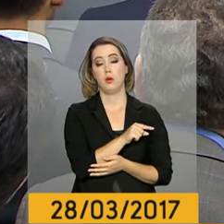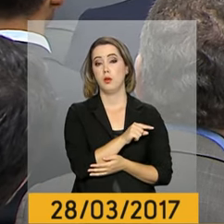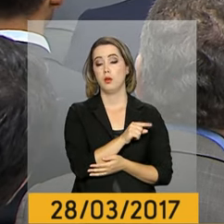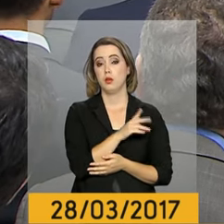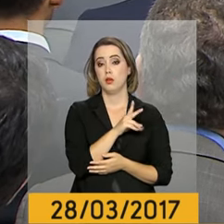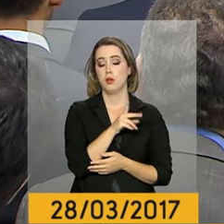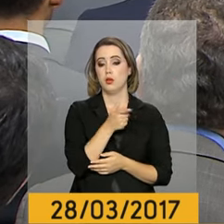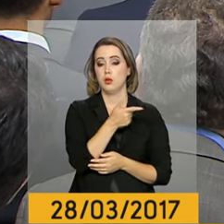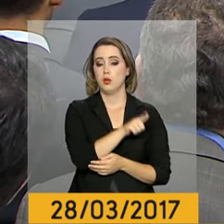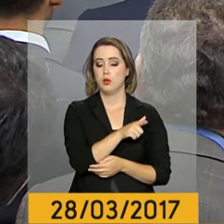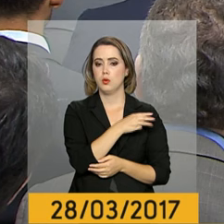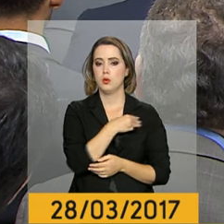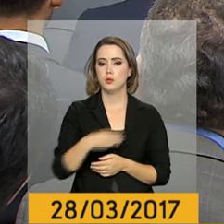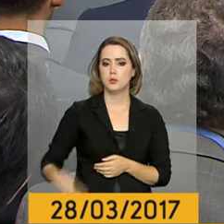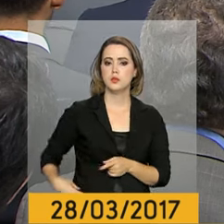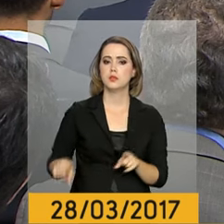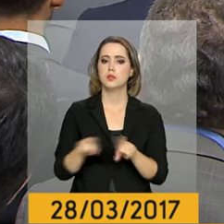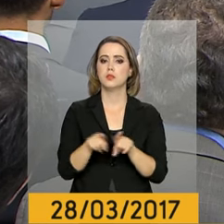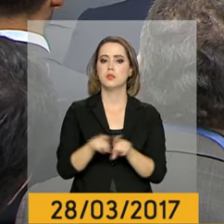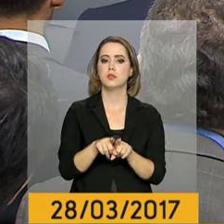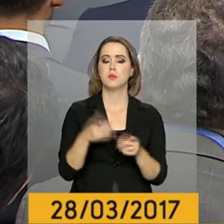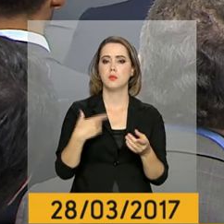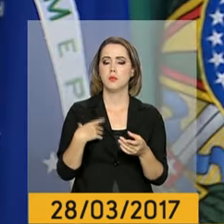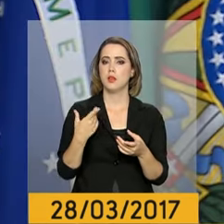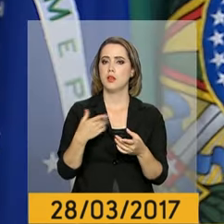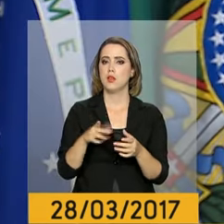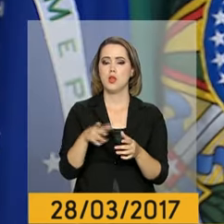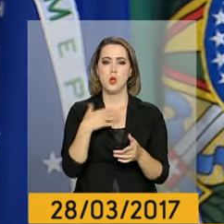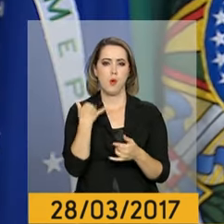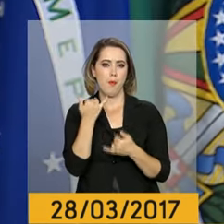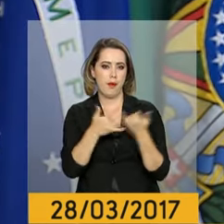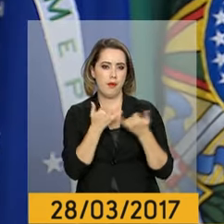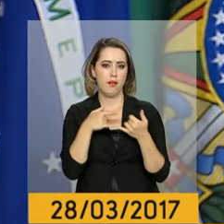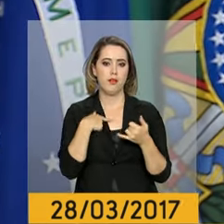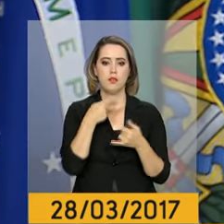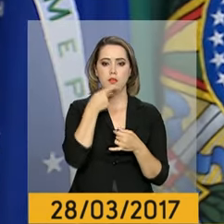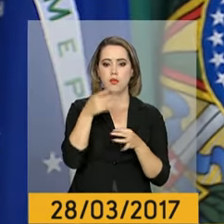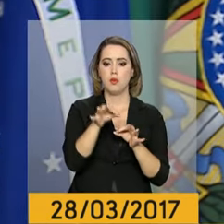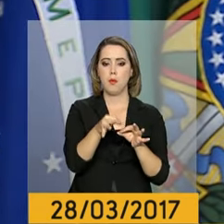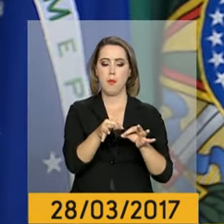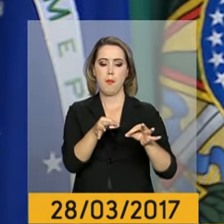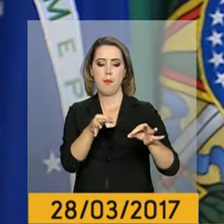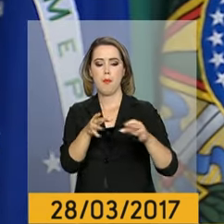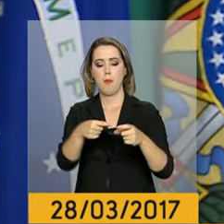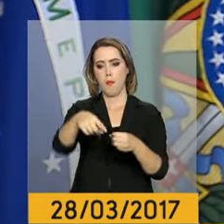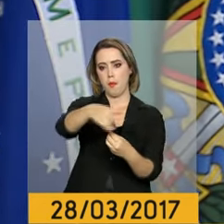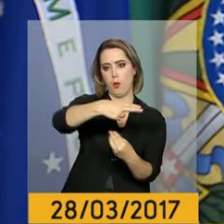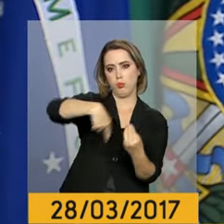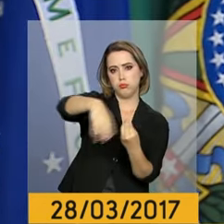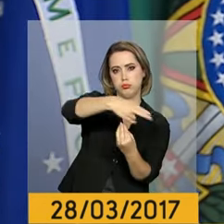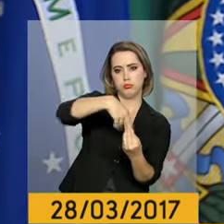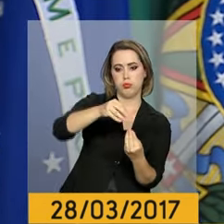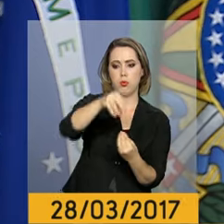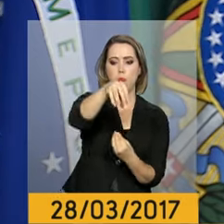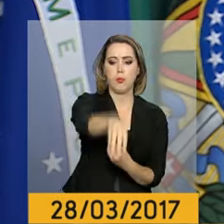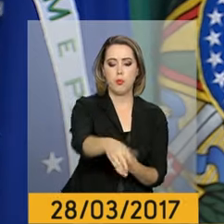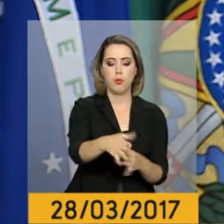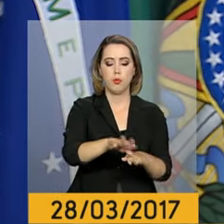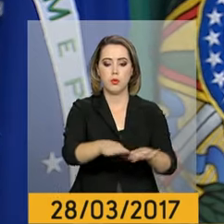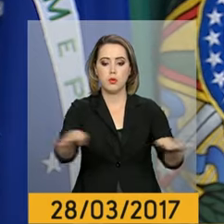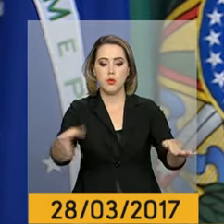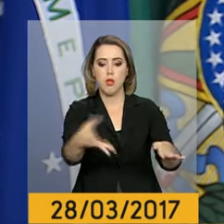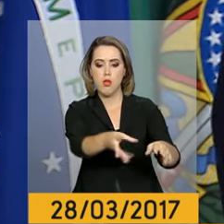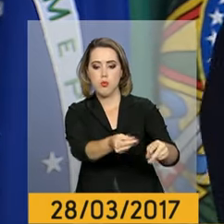um um rolo de papel botou sobre a mesa e foi puxando puxando puxando Foi Parar quase no meio da sala ele disse